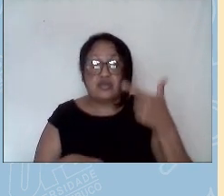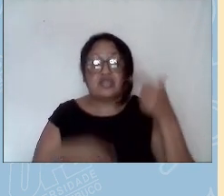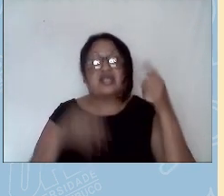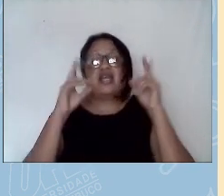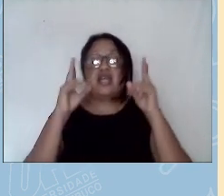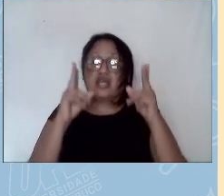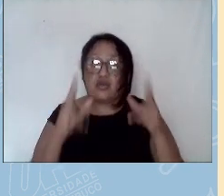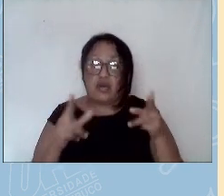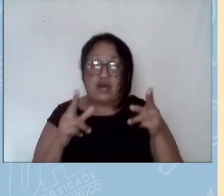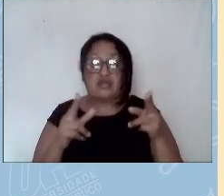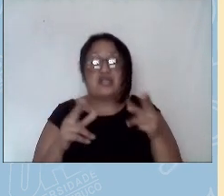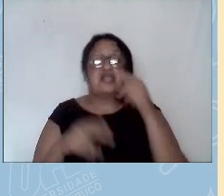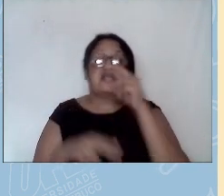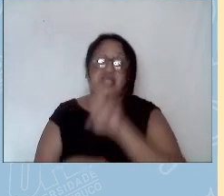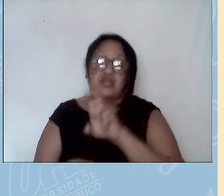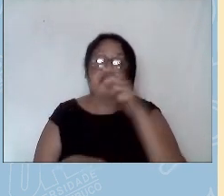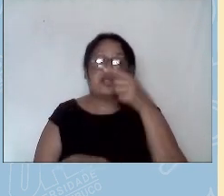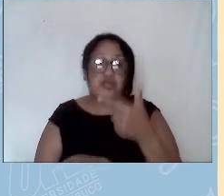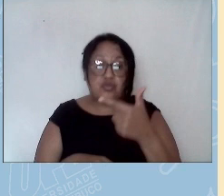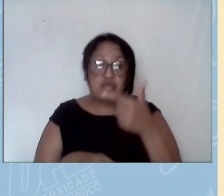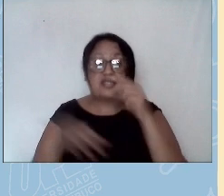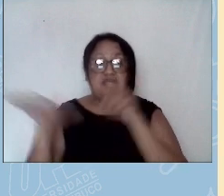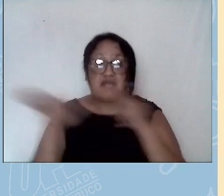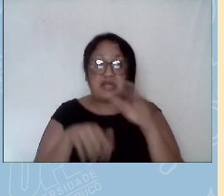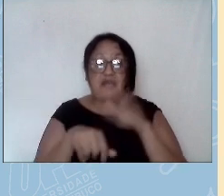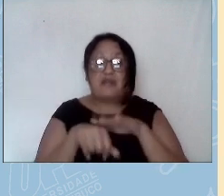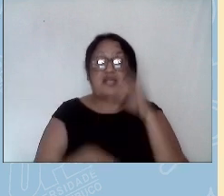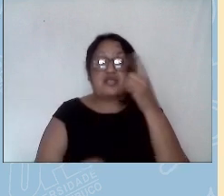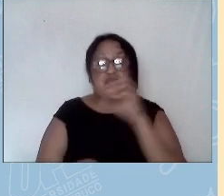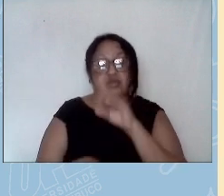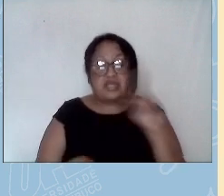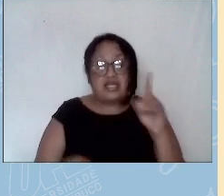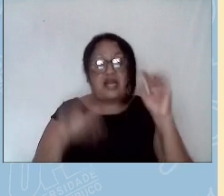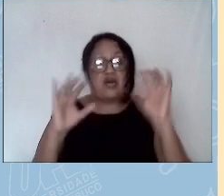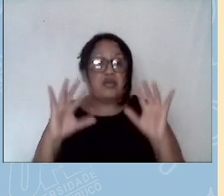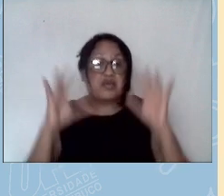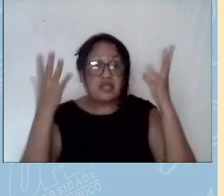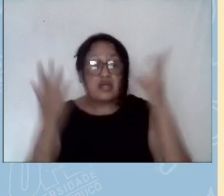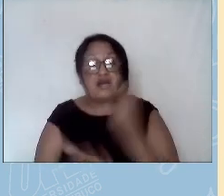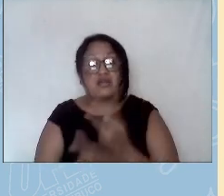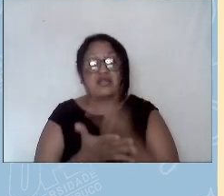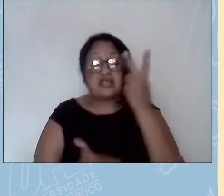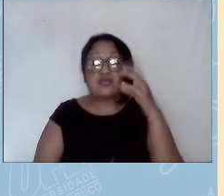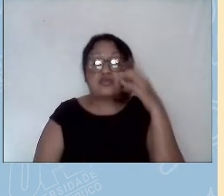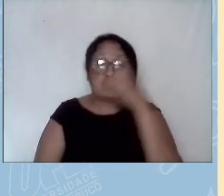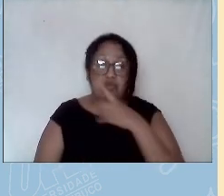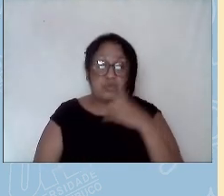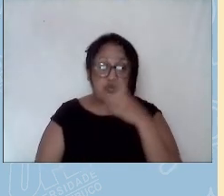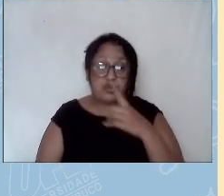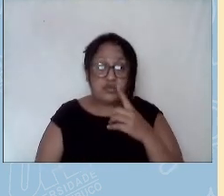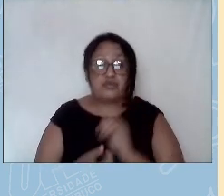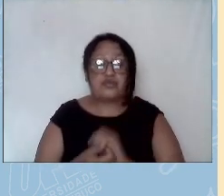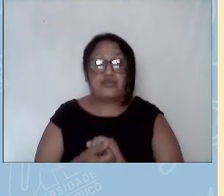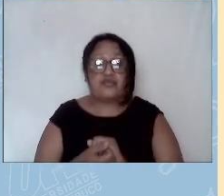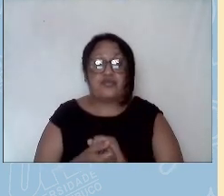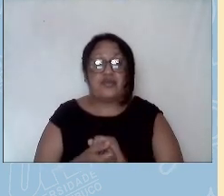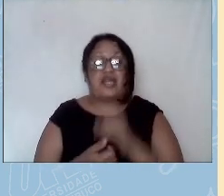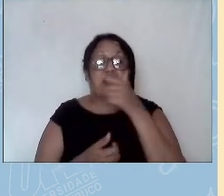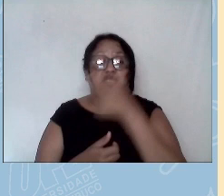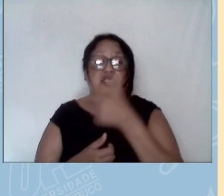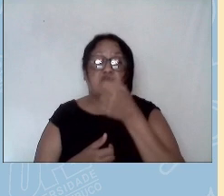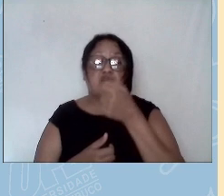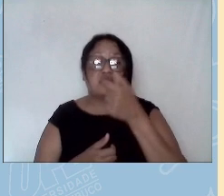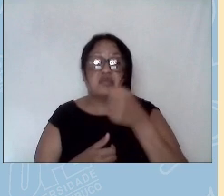52 semanas e mais um dia por isso a comemoração ocorreu em um domingo em 2003